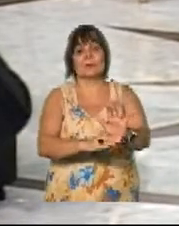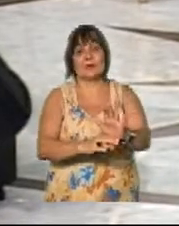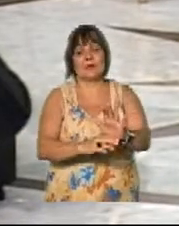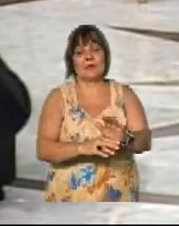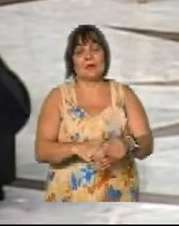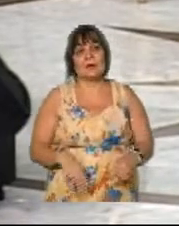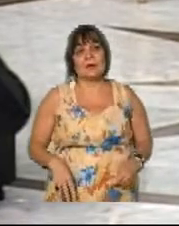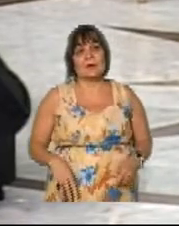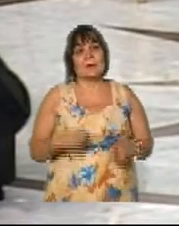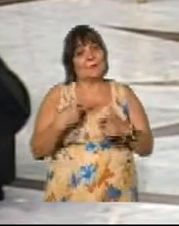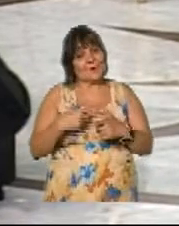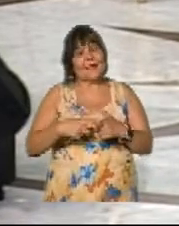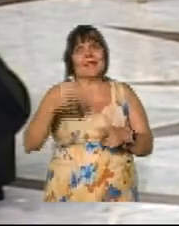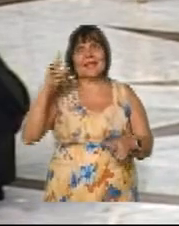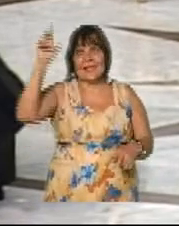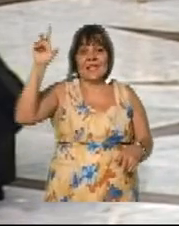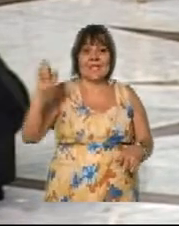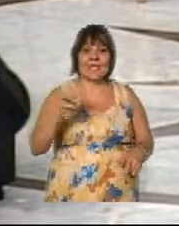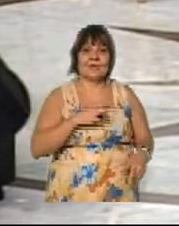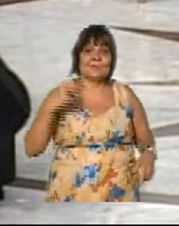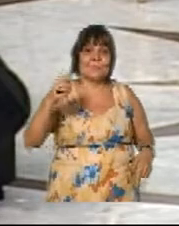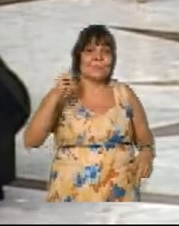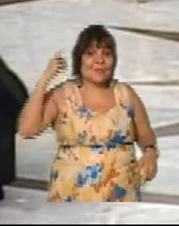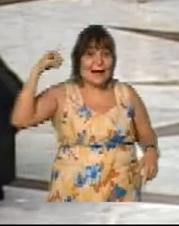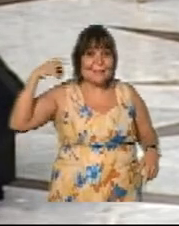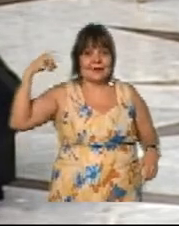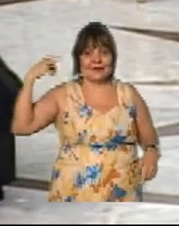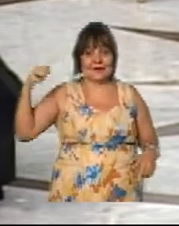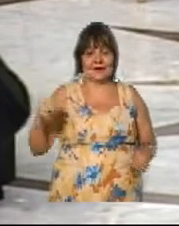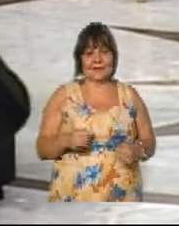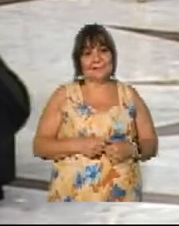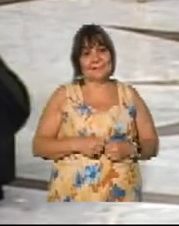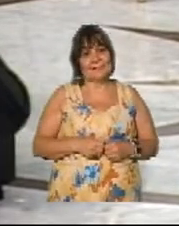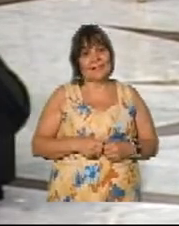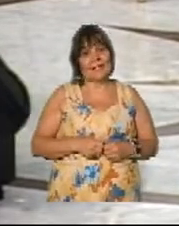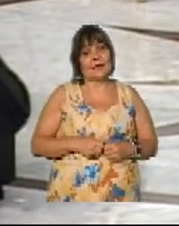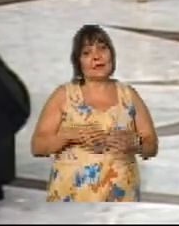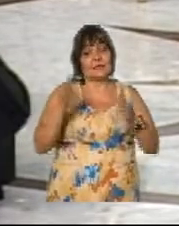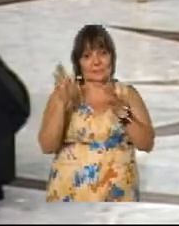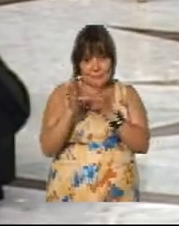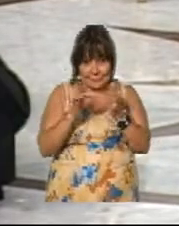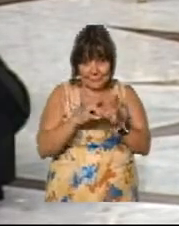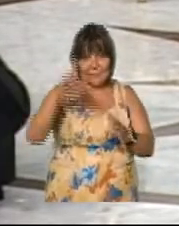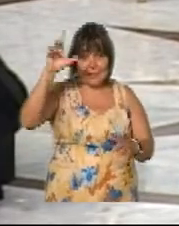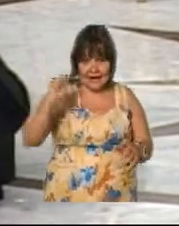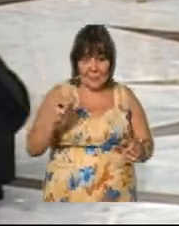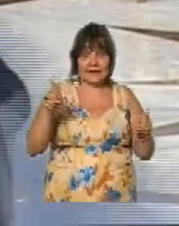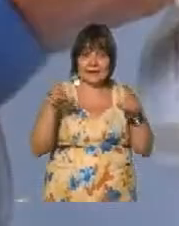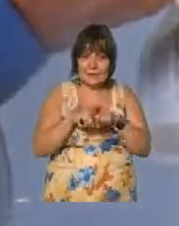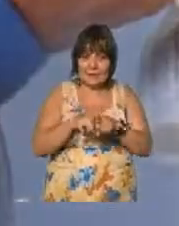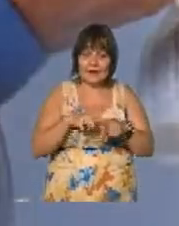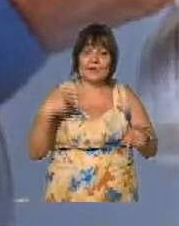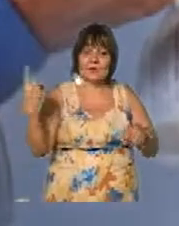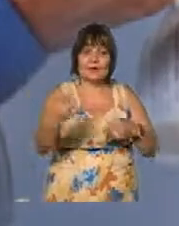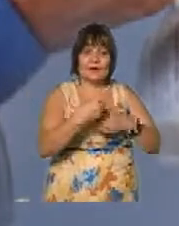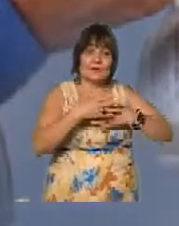ele serve como nosso advogado. Mas ele também é o nosso confortador, o nosso consolador. João